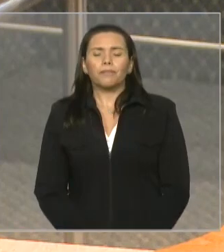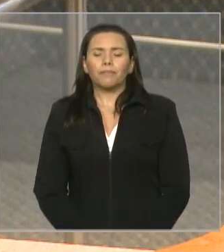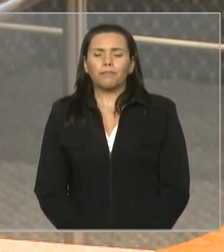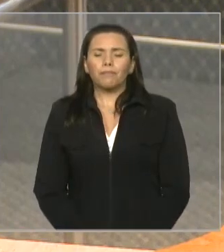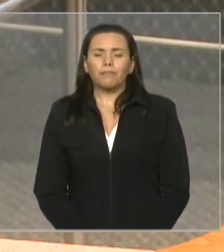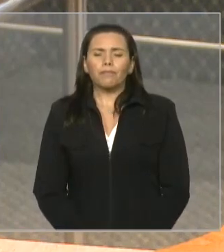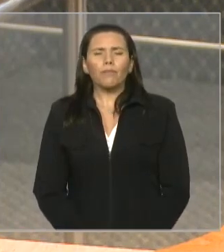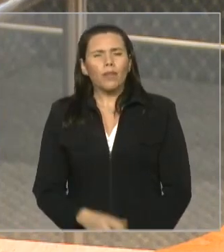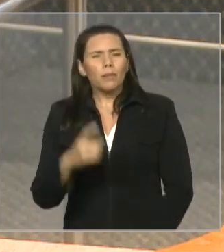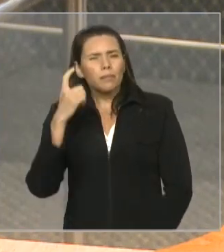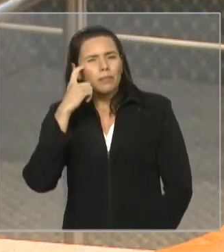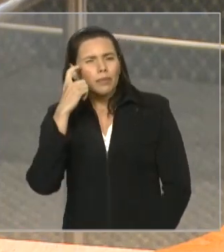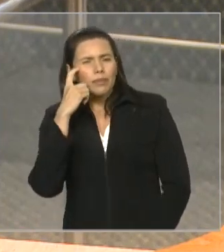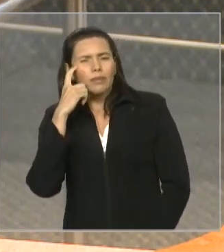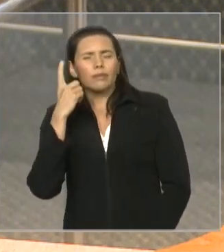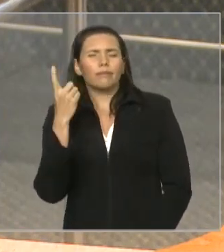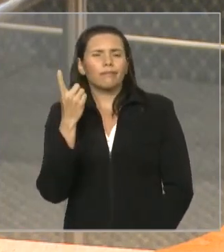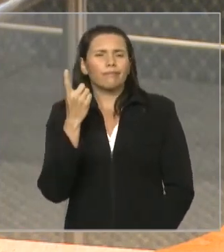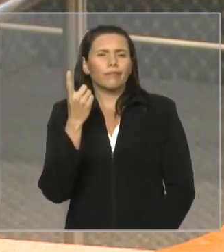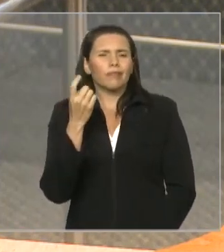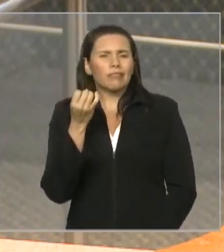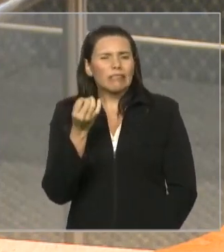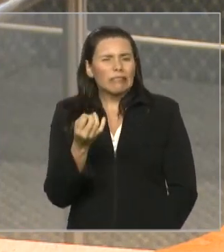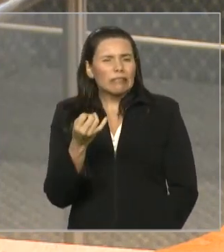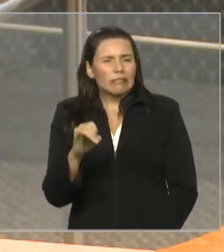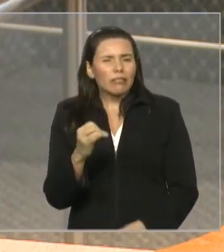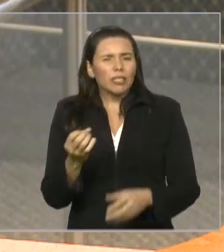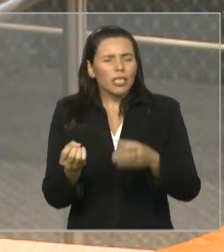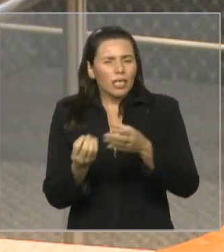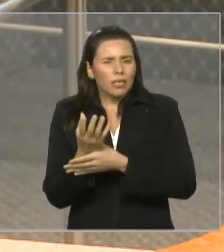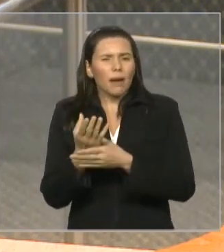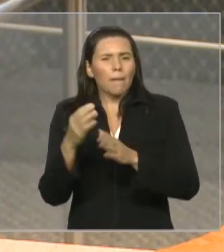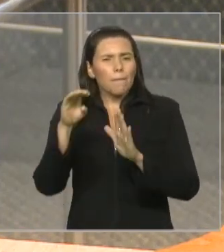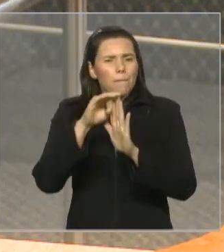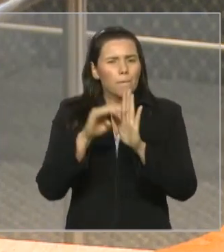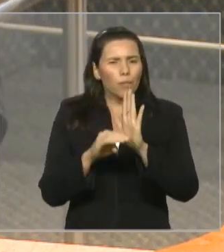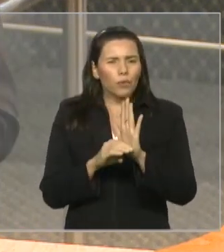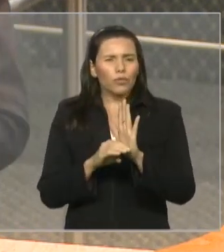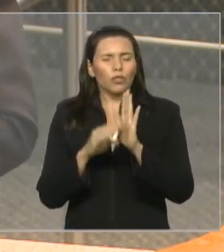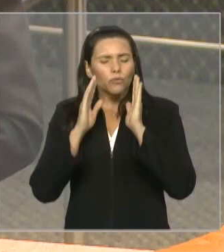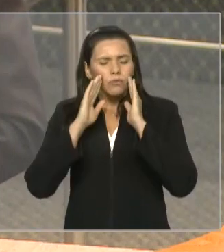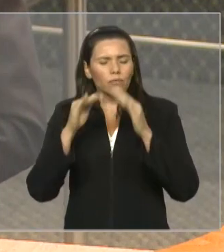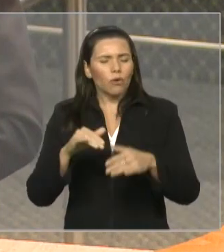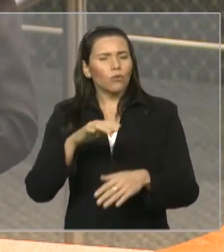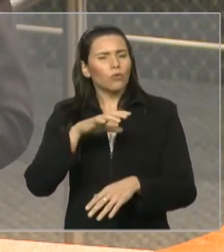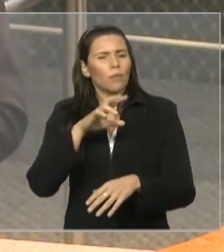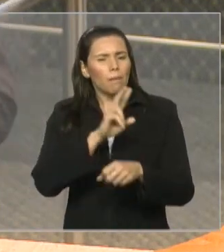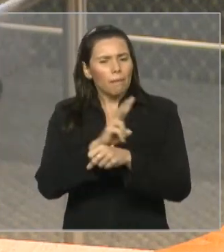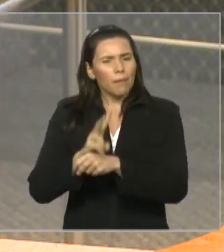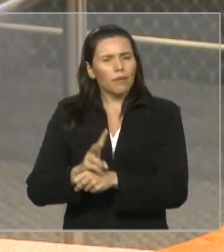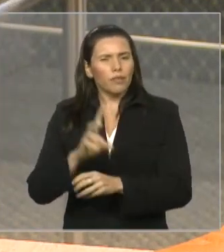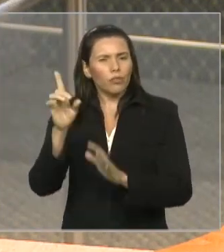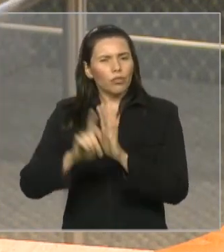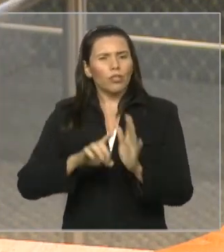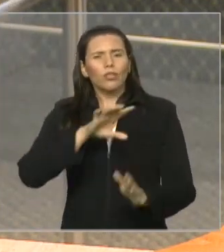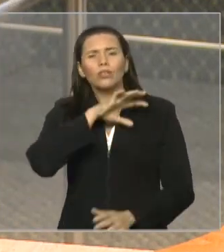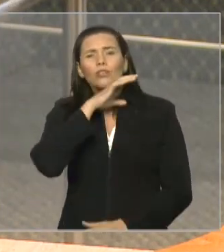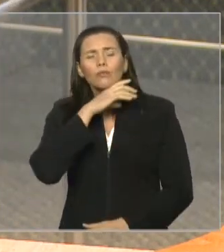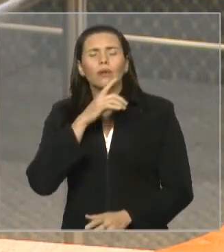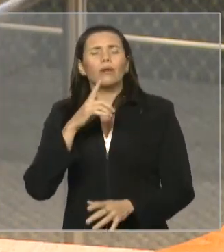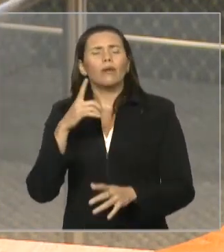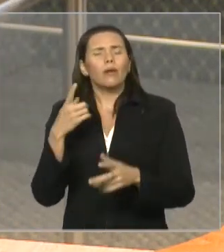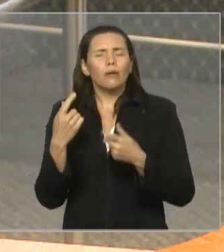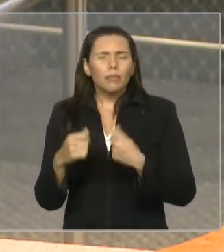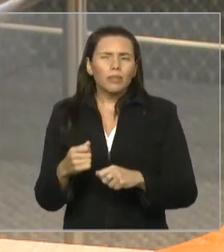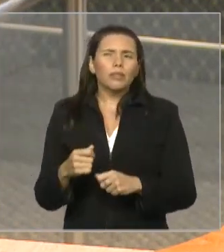estamos pensando, já que como gestor, não só criador e defensor dos animais também, mas gestor de negócios, nós